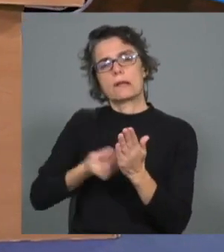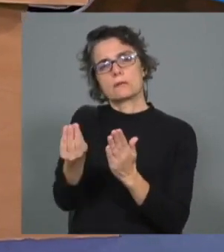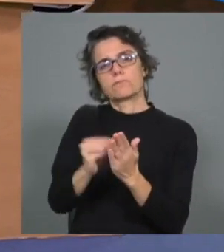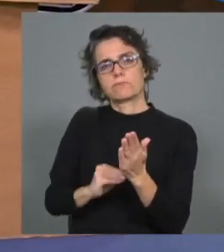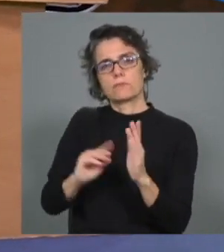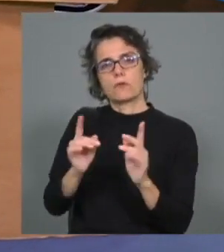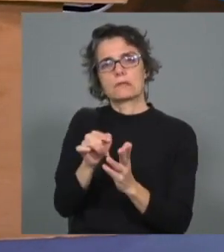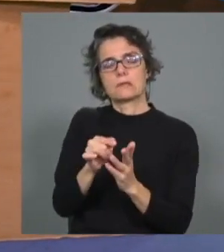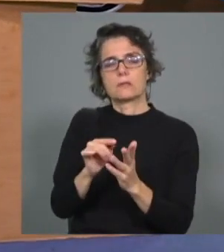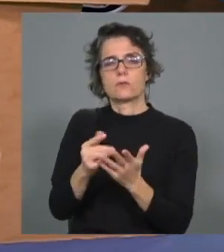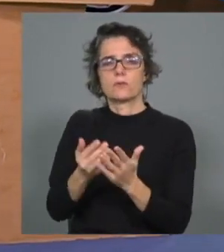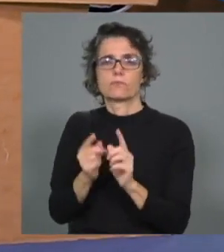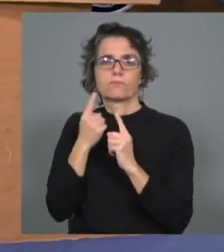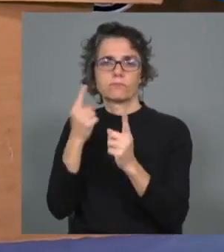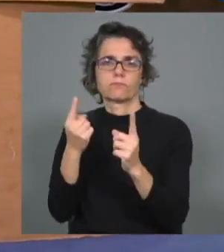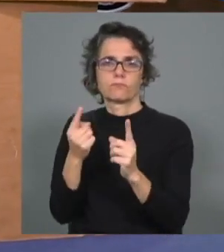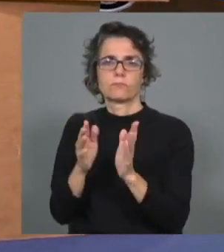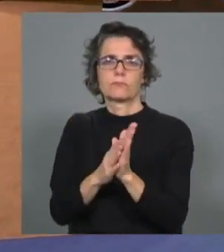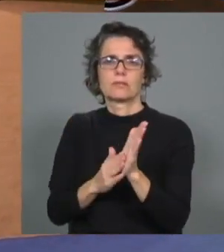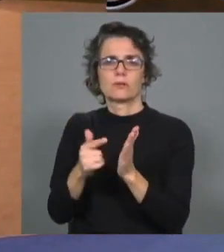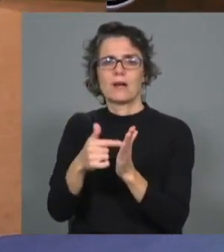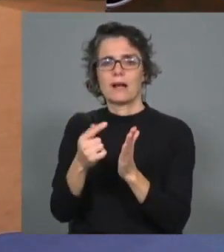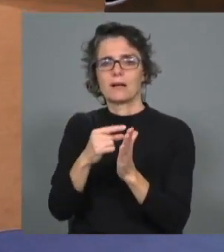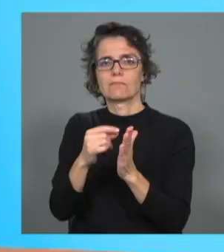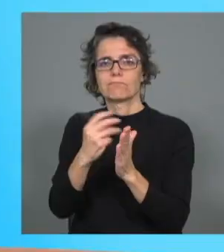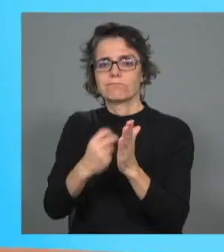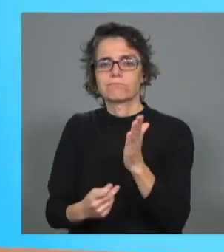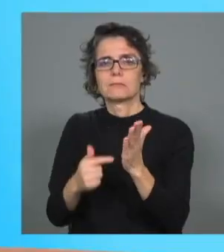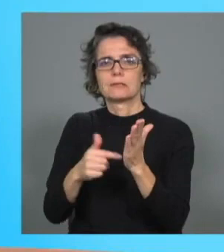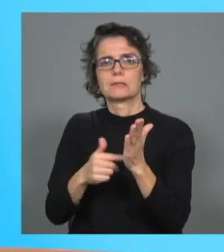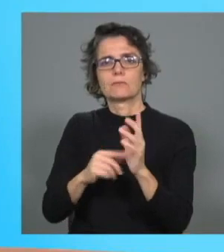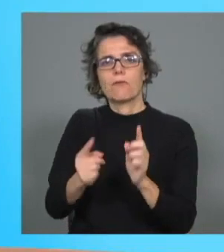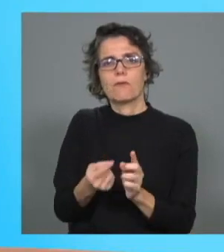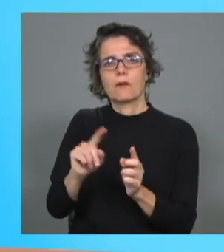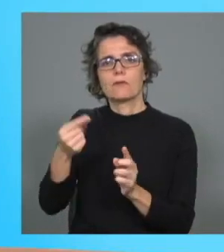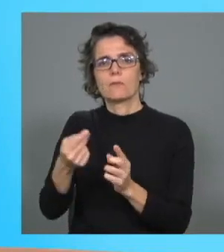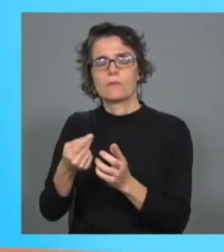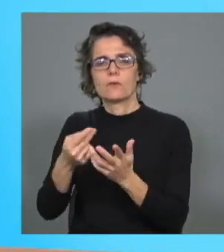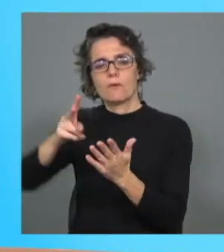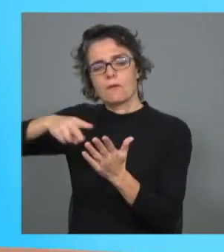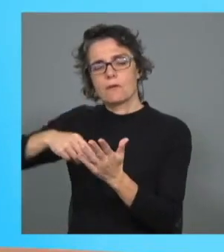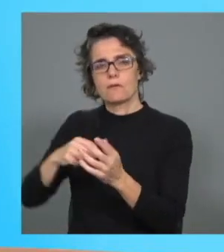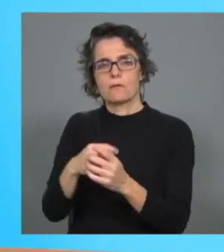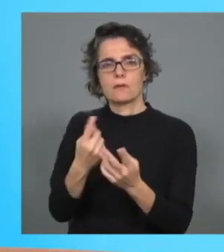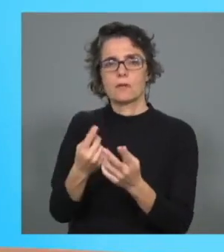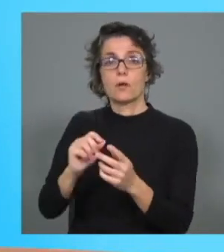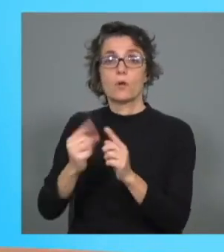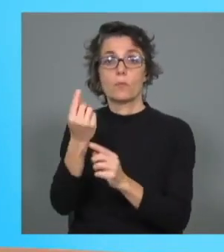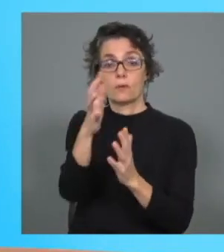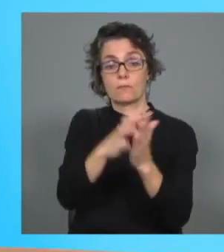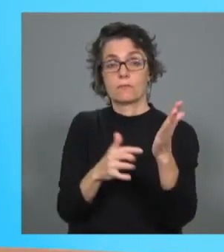reduzido, o primeiro draft de declaração, e já com muita coisa consertada, e depois há uma ou duas revisões, e o primeiro draft que foi